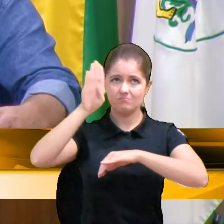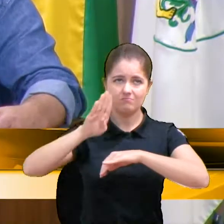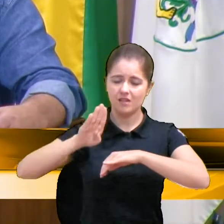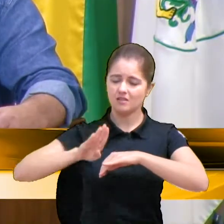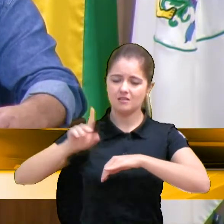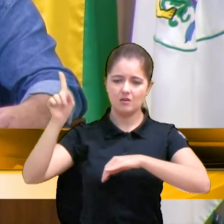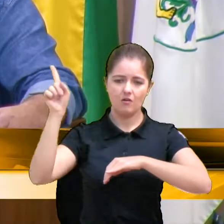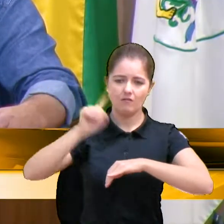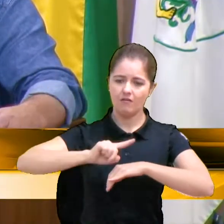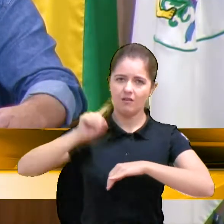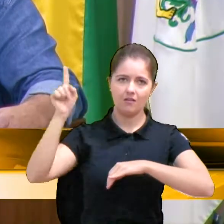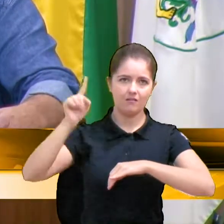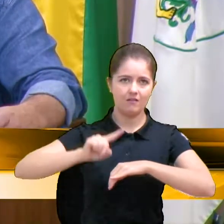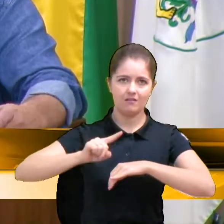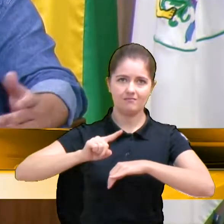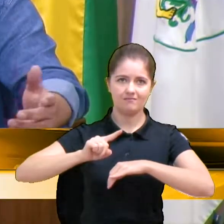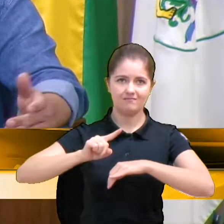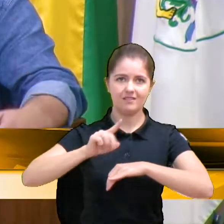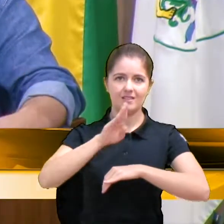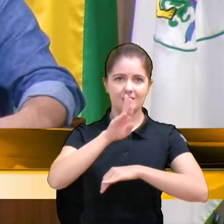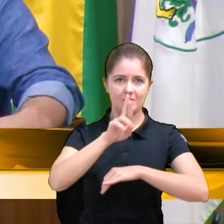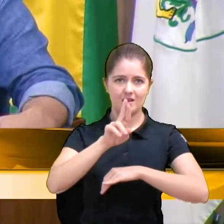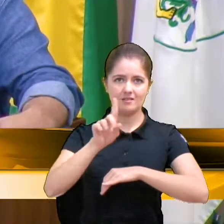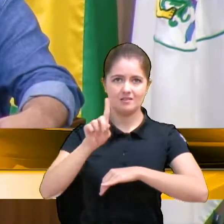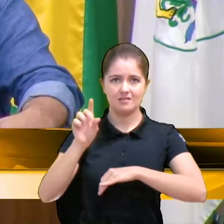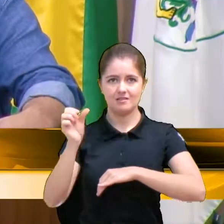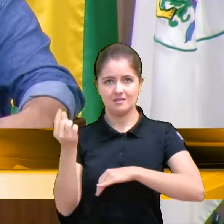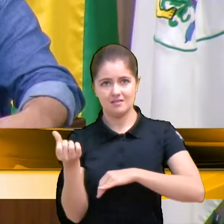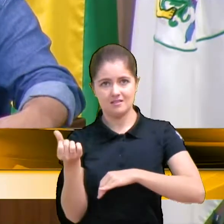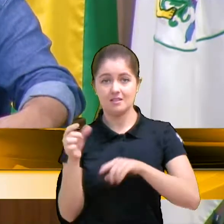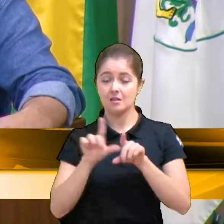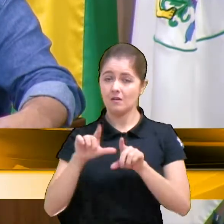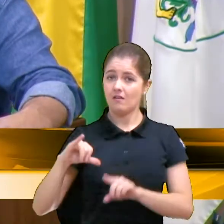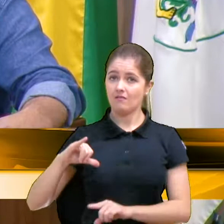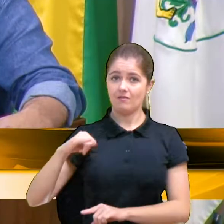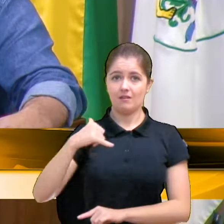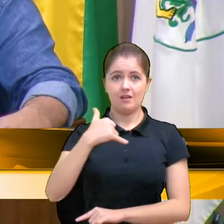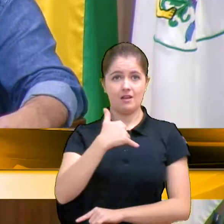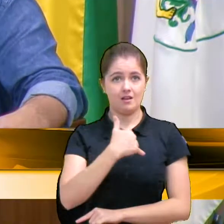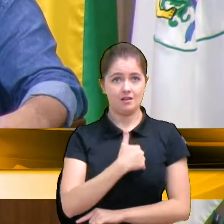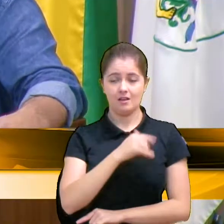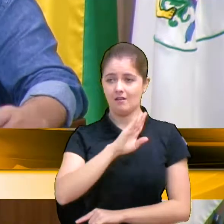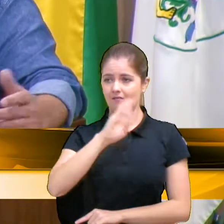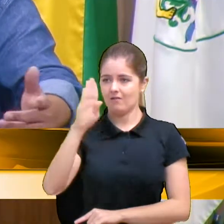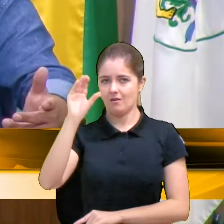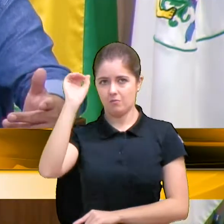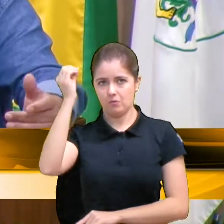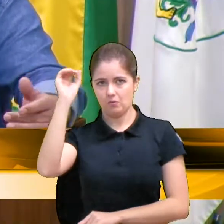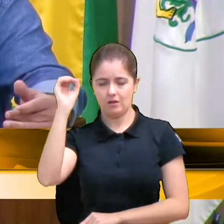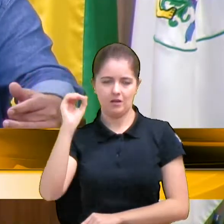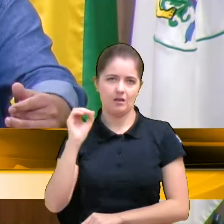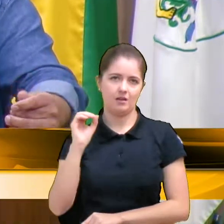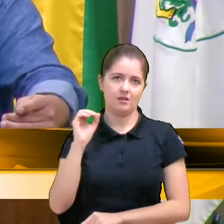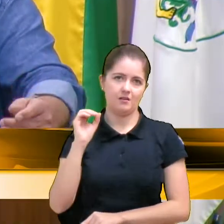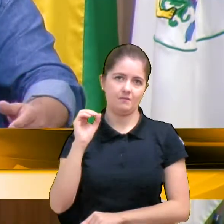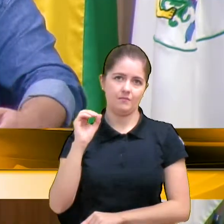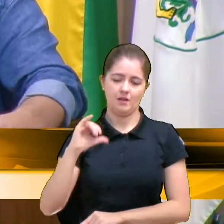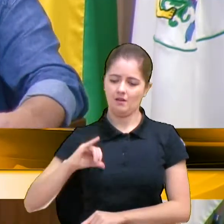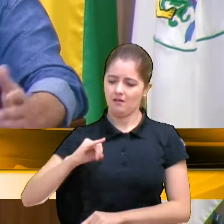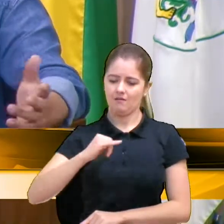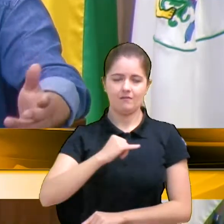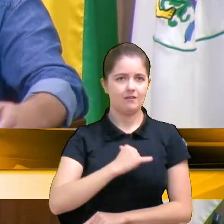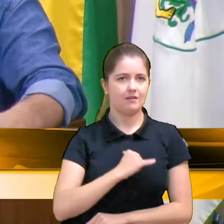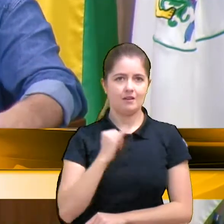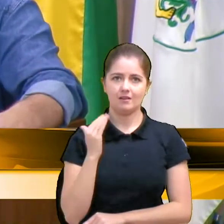BR-116, que se deslocam de Vacaria sentido Porto Alegre, de Vacaria sentido a própria